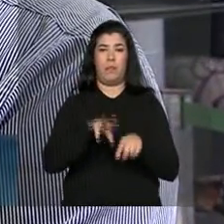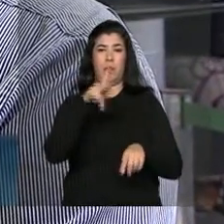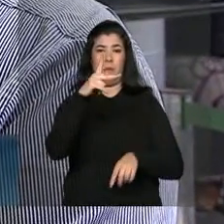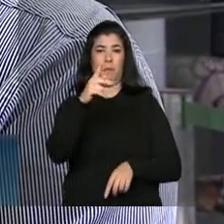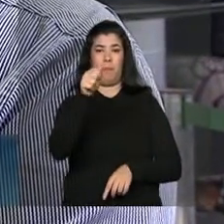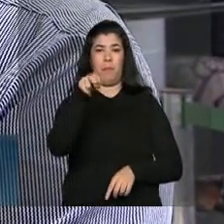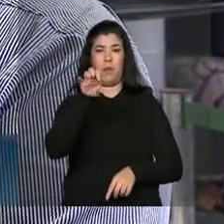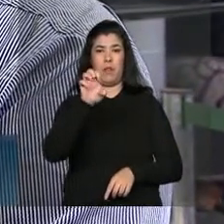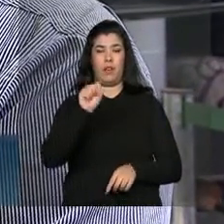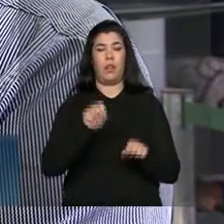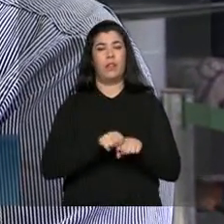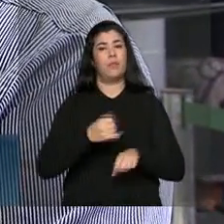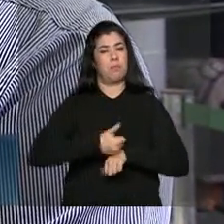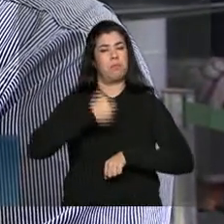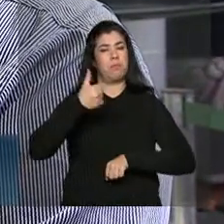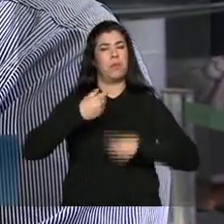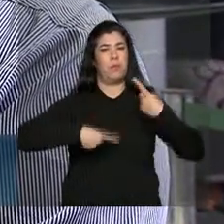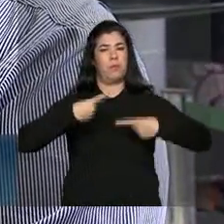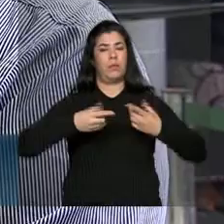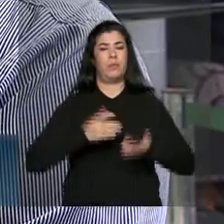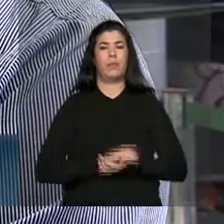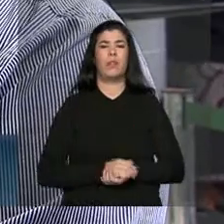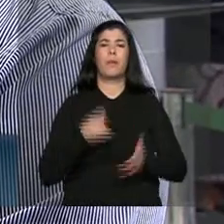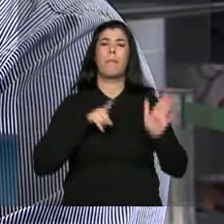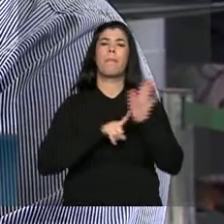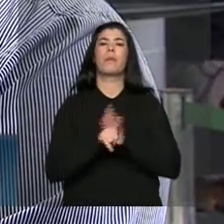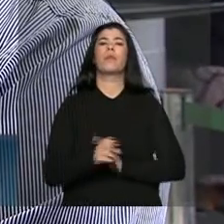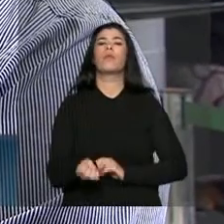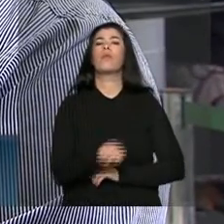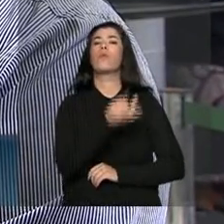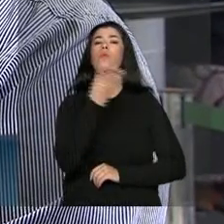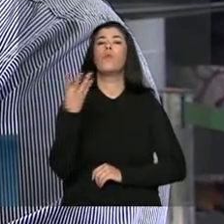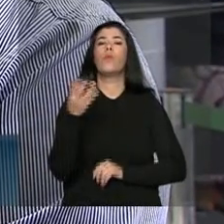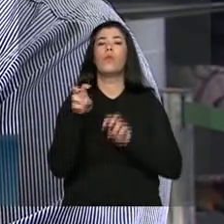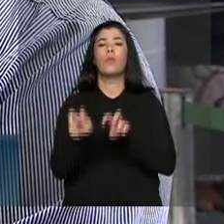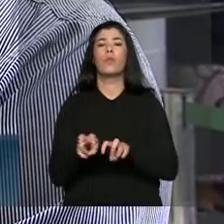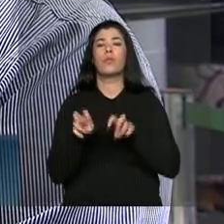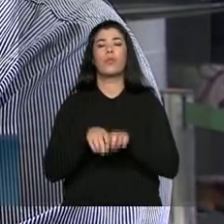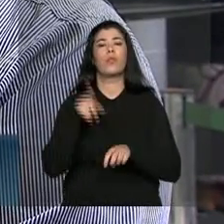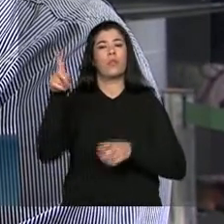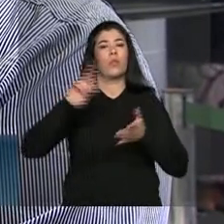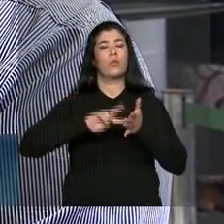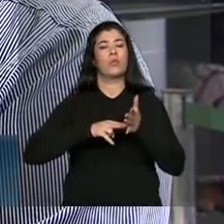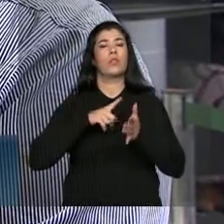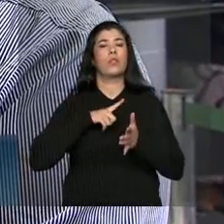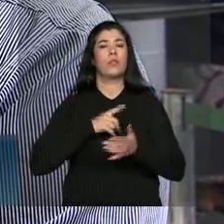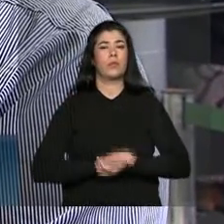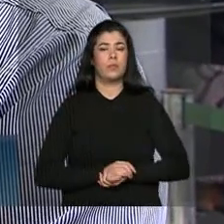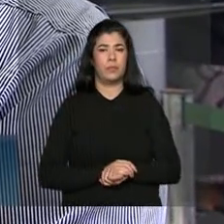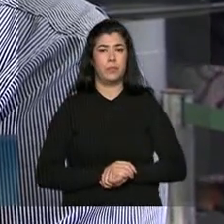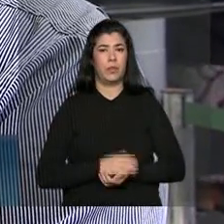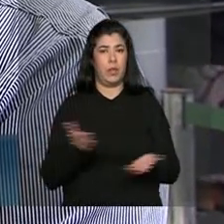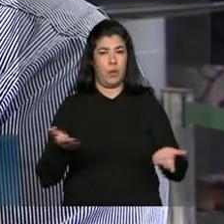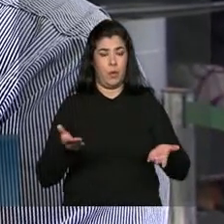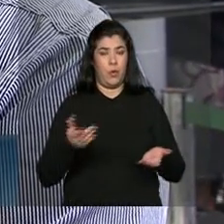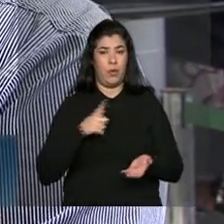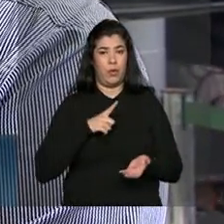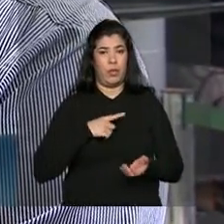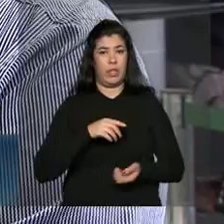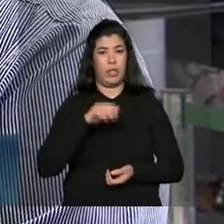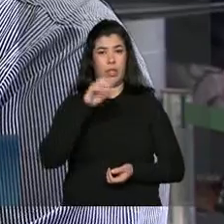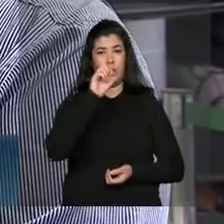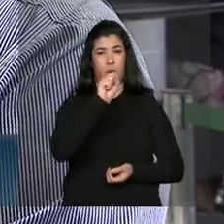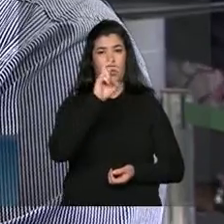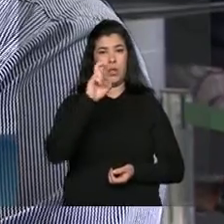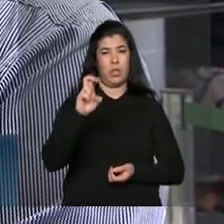muito o campo com essas políticas. Quantos agricultores estão associados hoje lá ao sindicato? Hoje no sindicato a gente tem em volta de